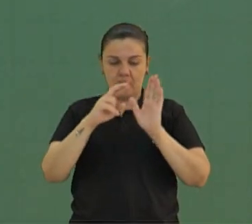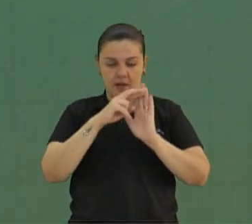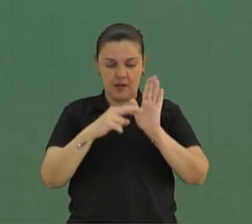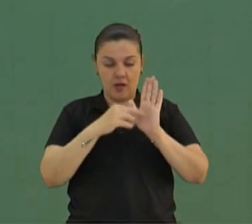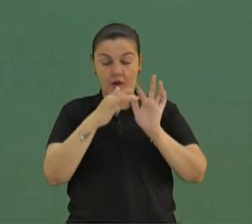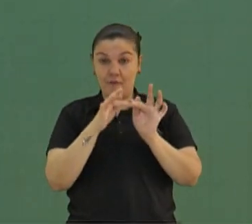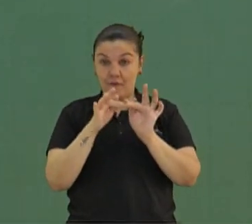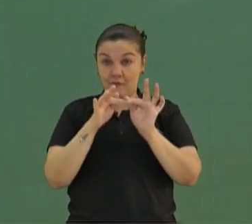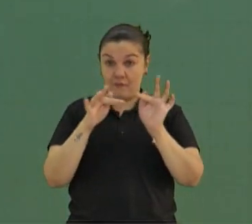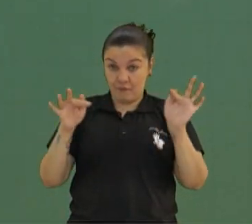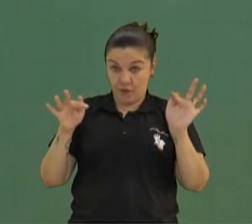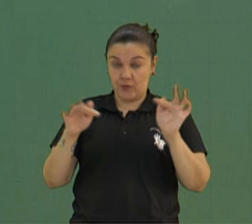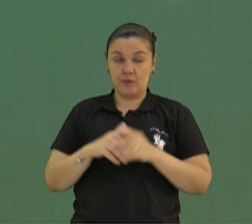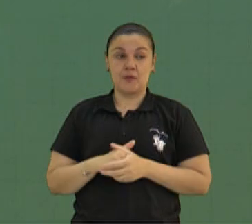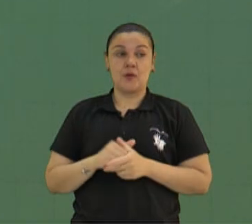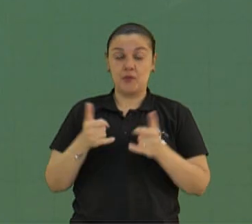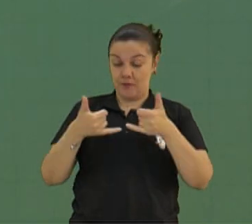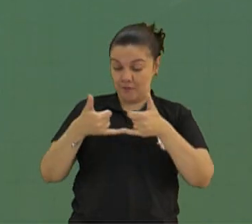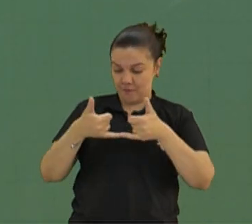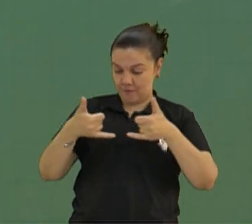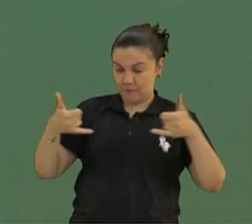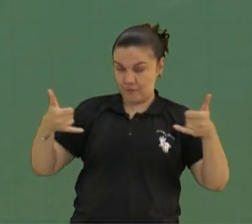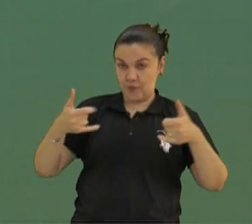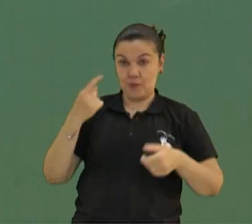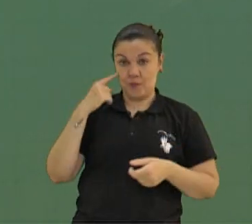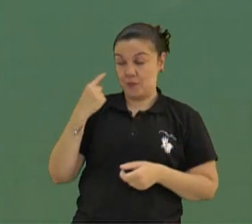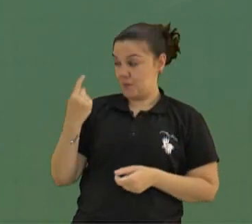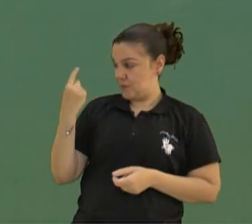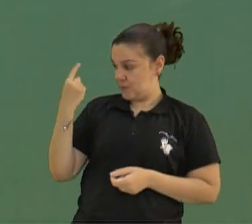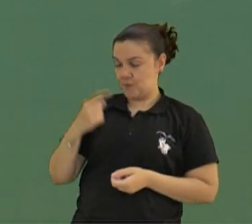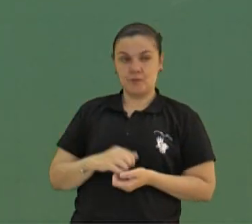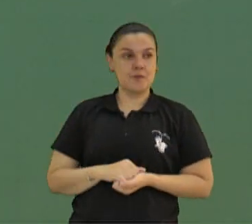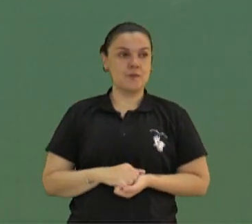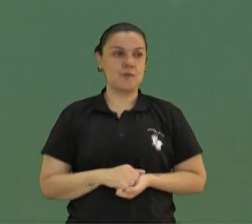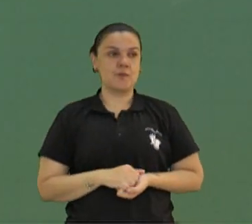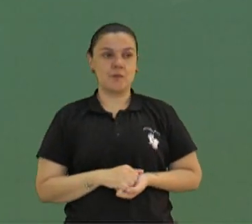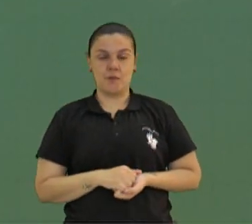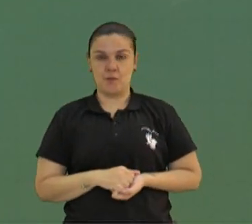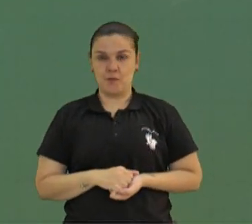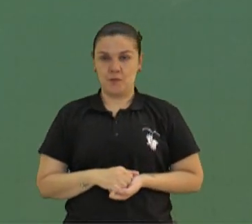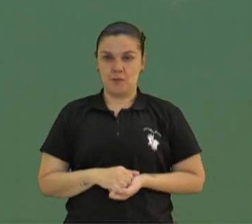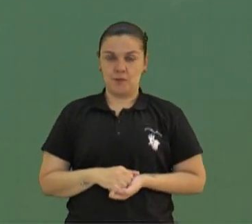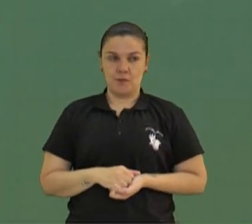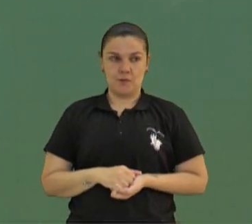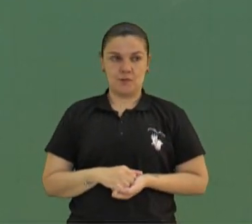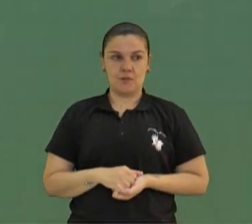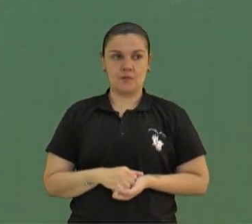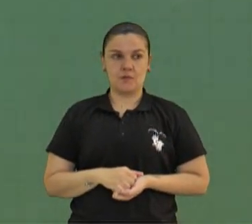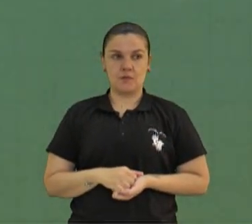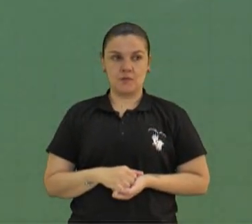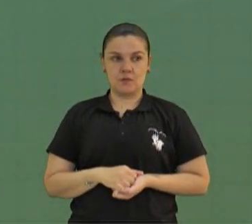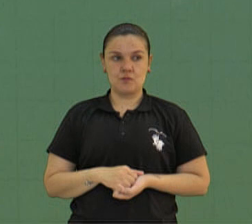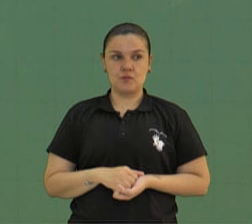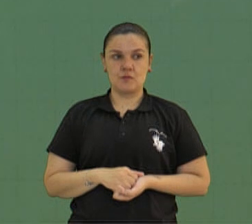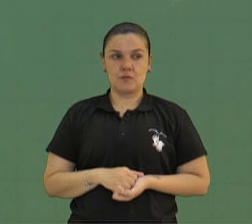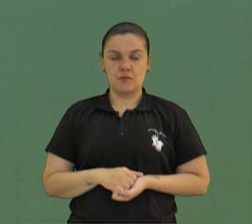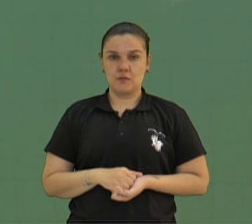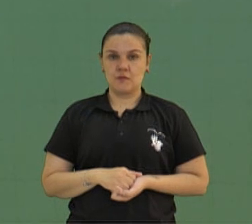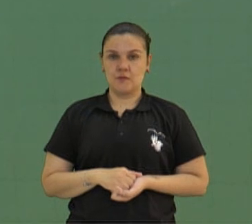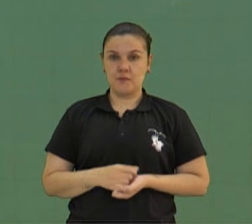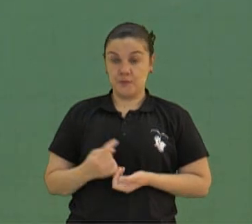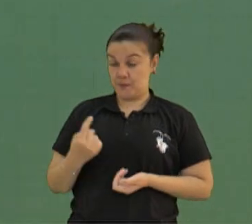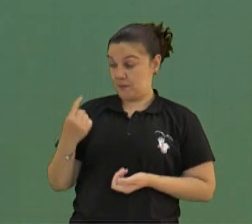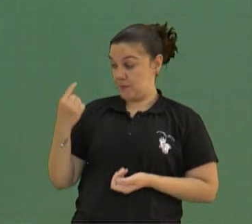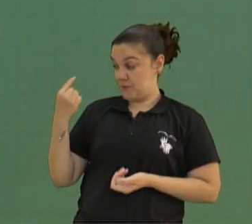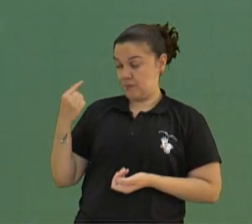do campo magnético. Em um fio, vale essa ideia. A constante vezes a corrente, nesse caso, corrente 1,